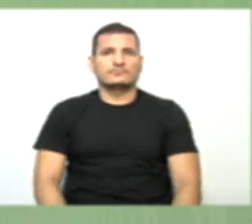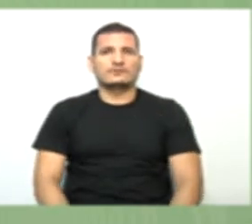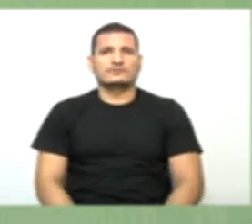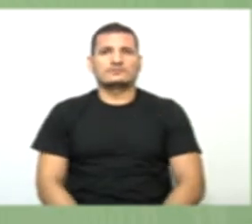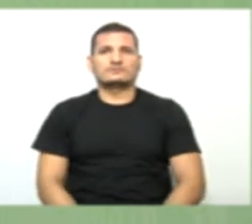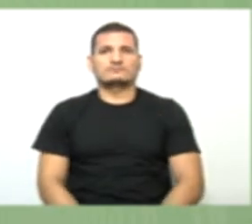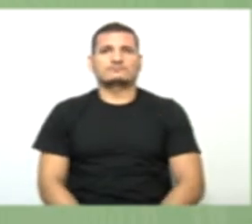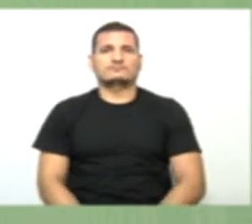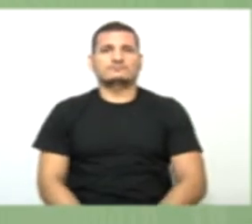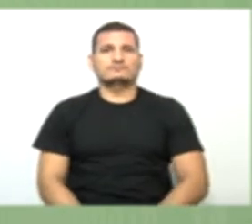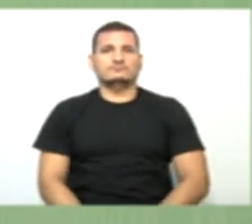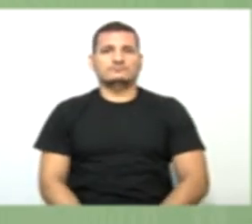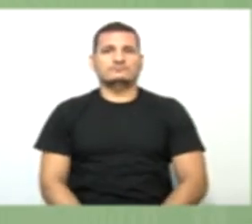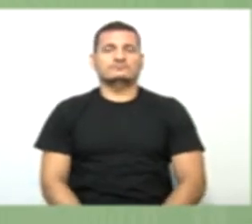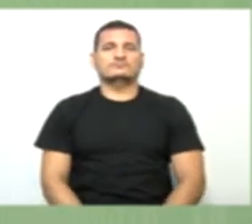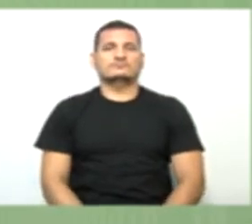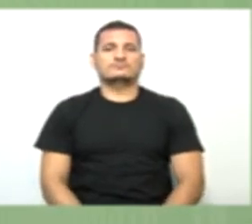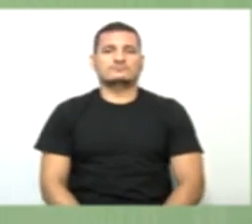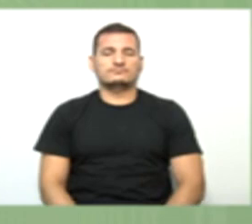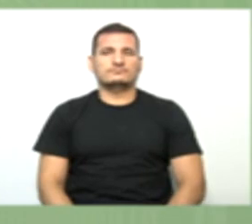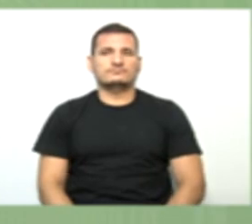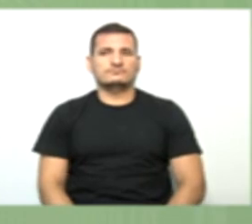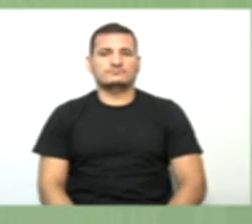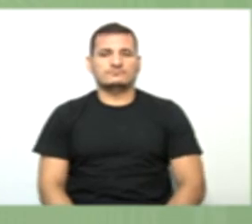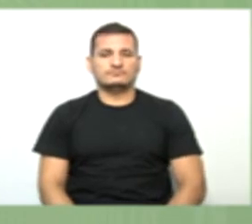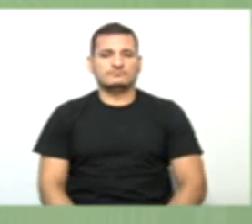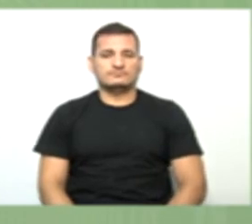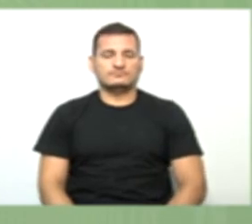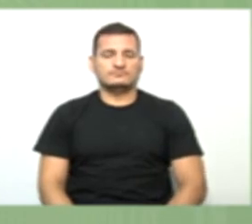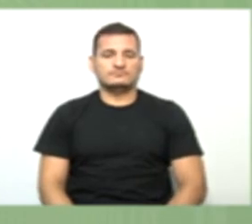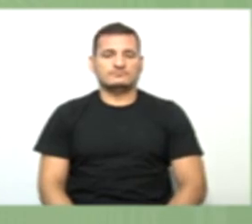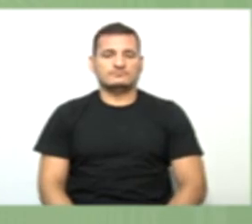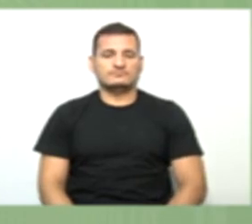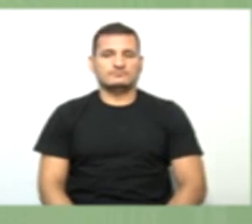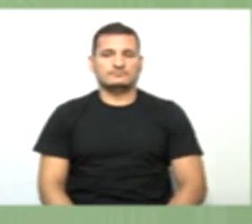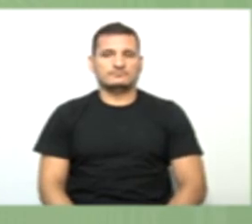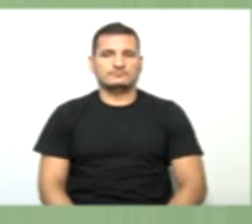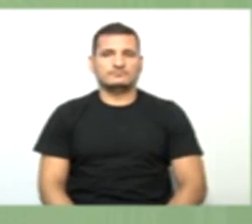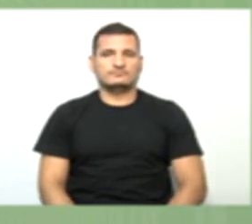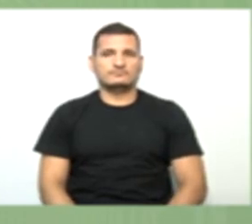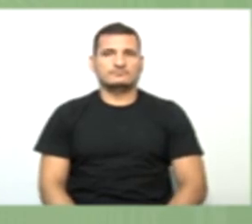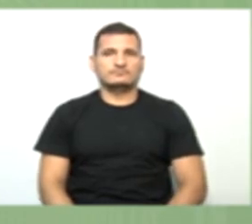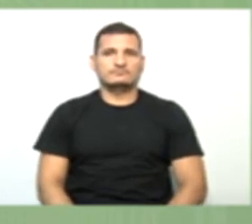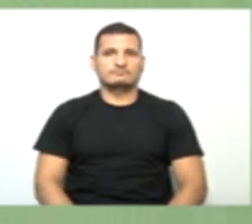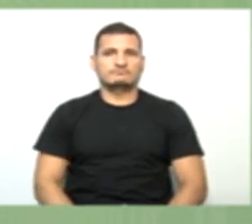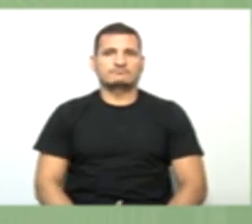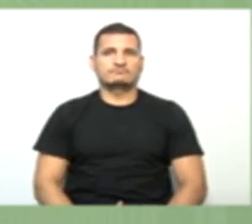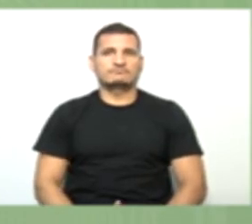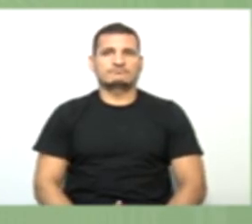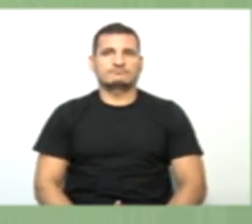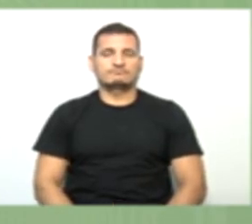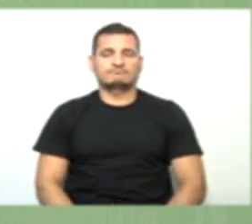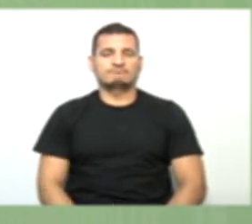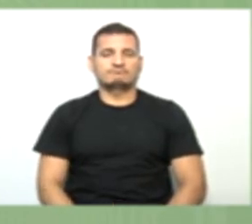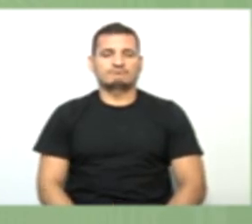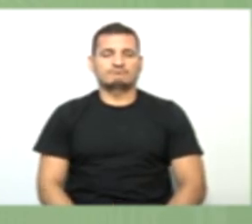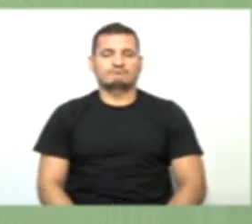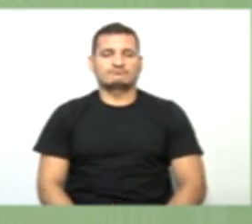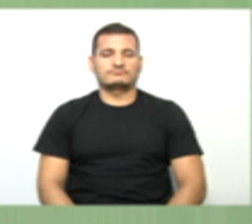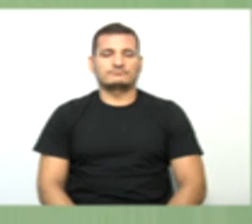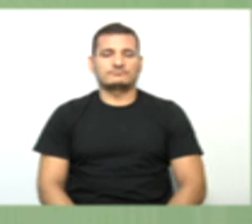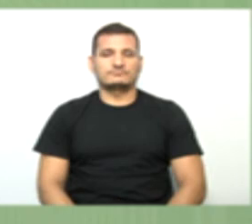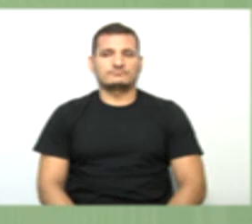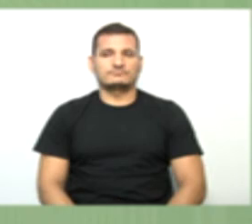Então aqui nós temos que ter cuidado com o seguinte. Quando eu tenho um comando while, e eu tenho